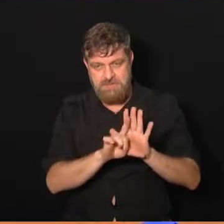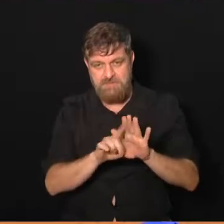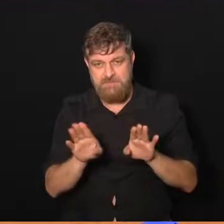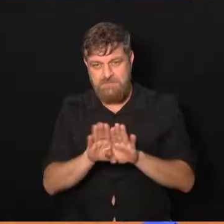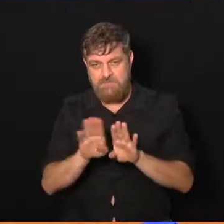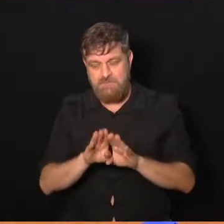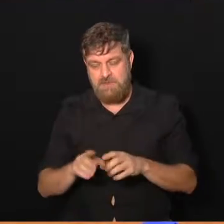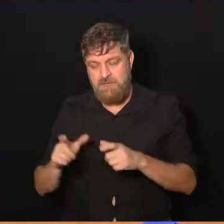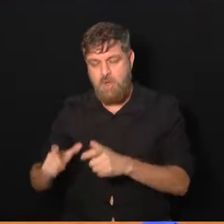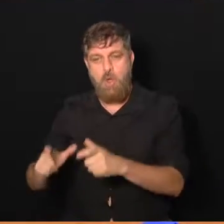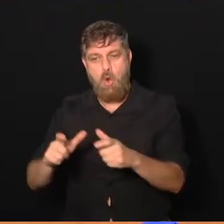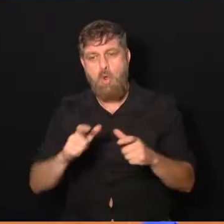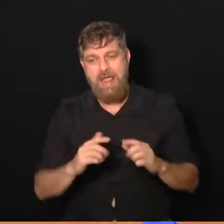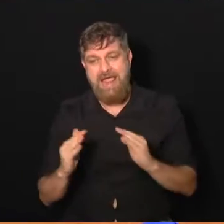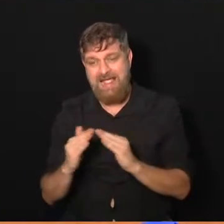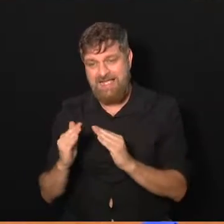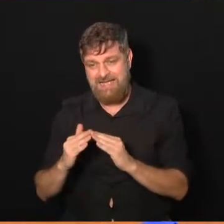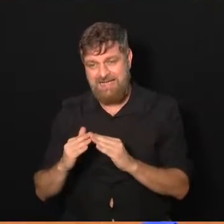os lugares que